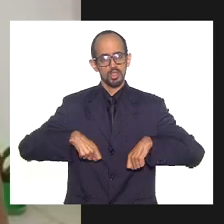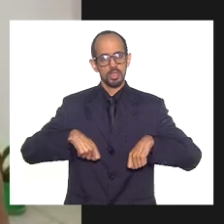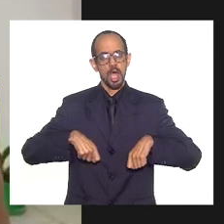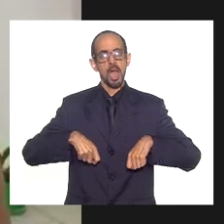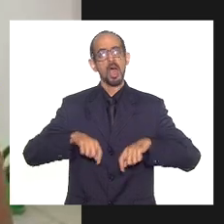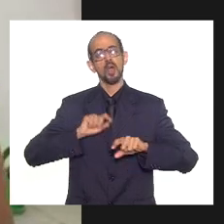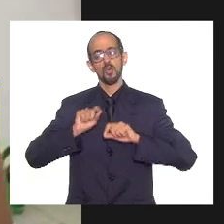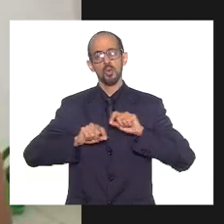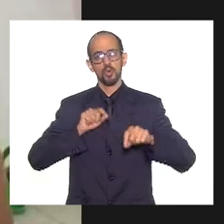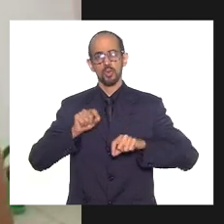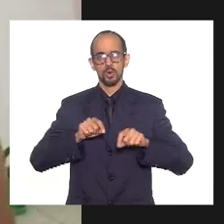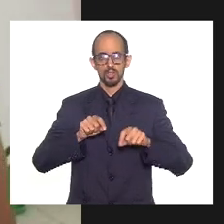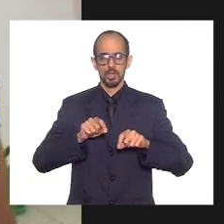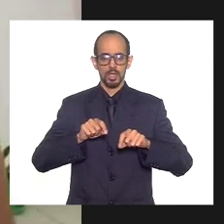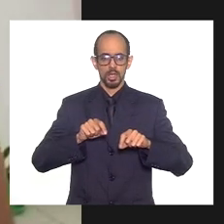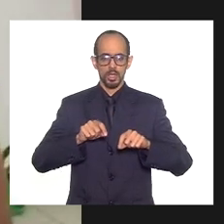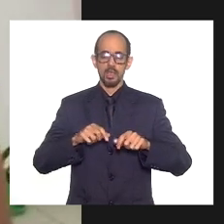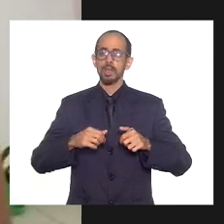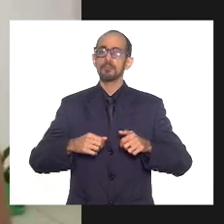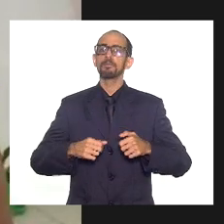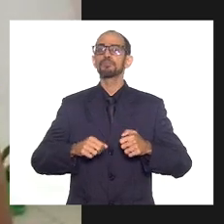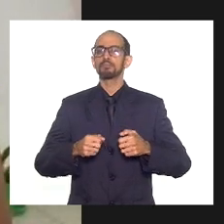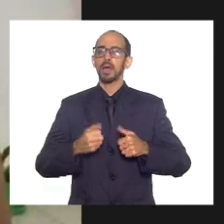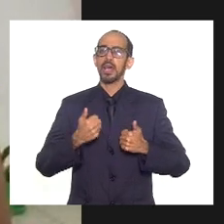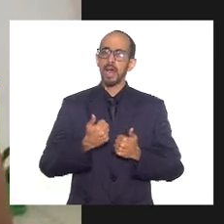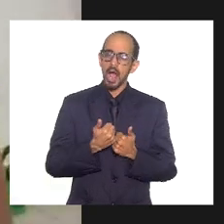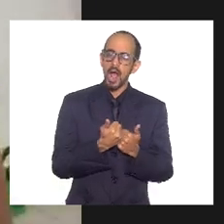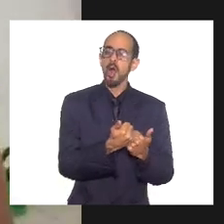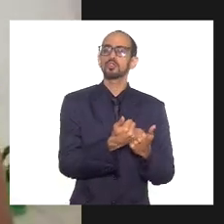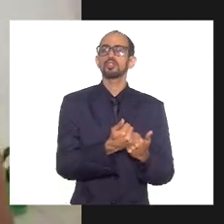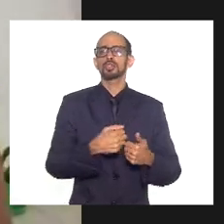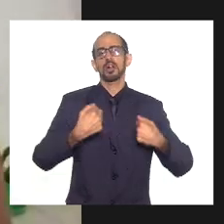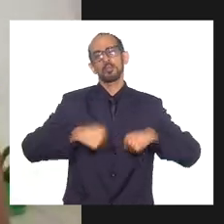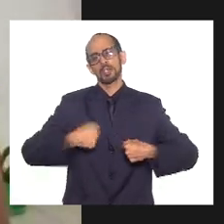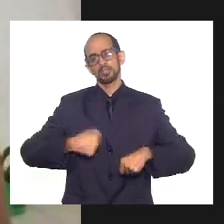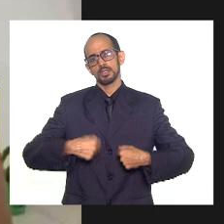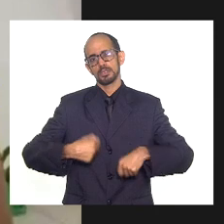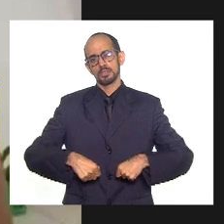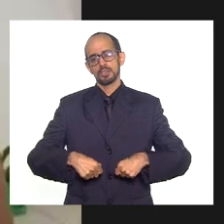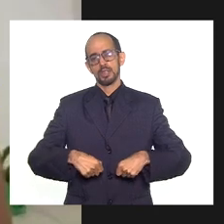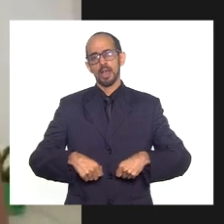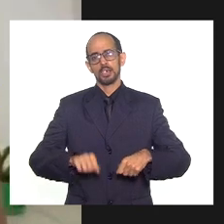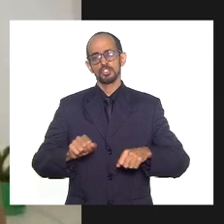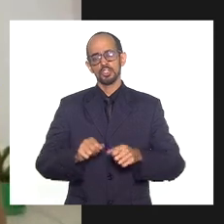vir a reboque de uma necessidade imediata que muitas